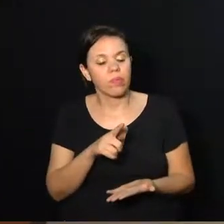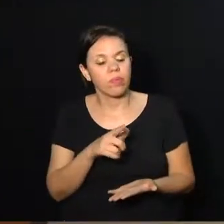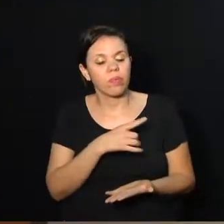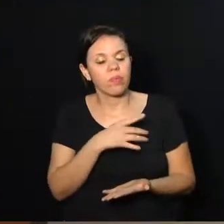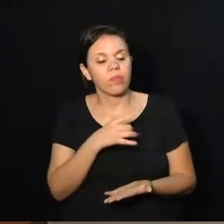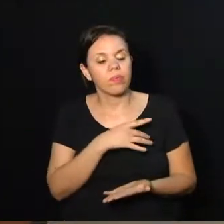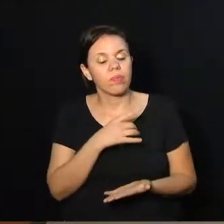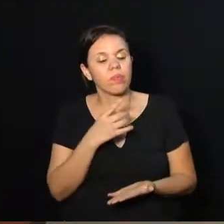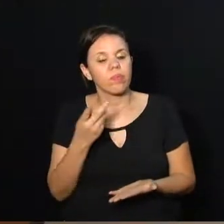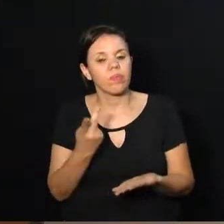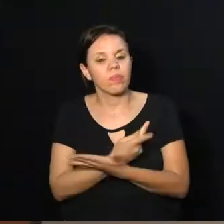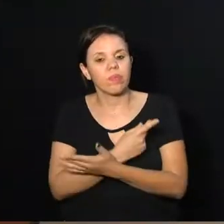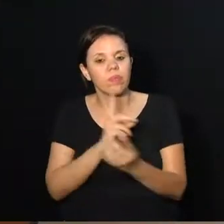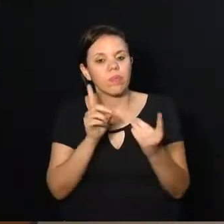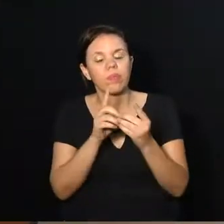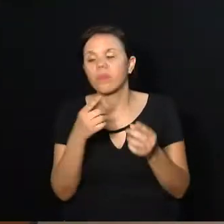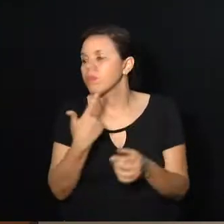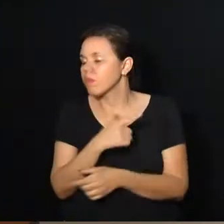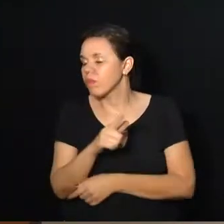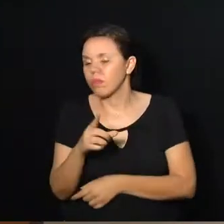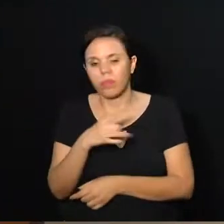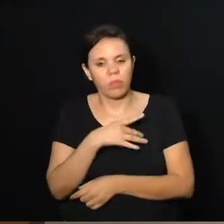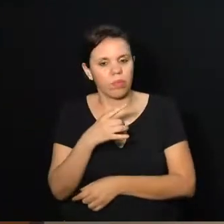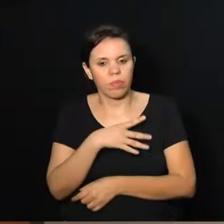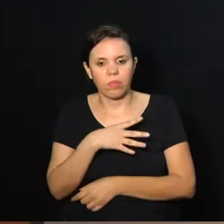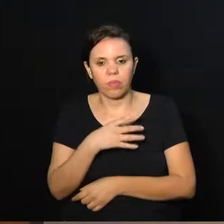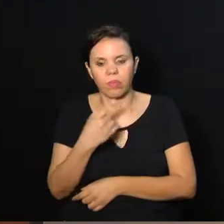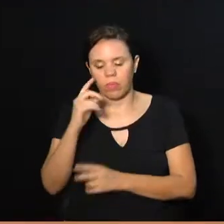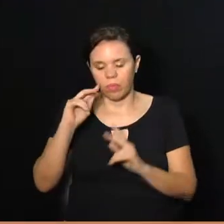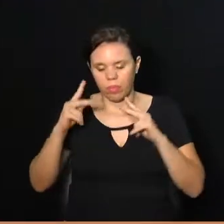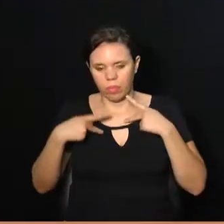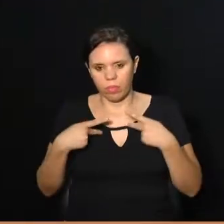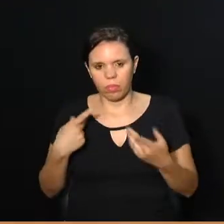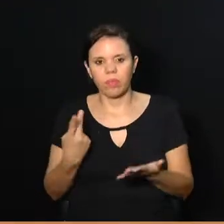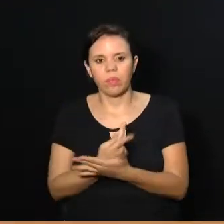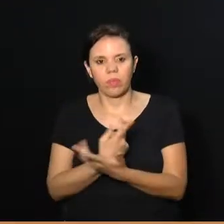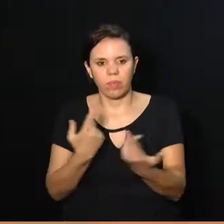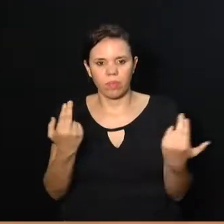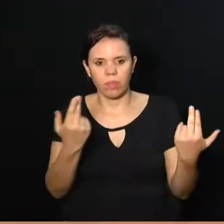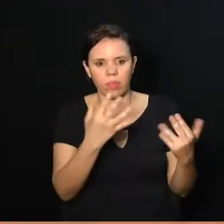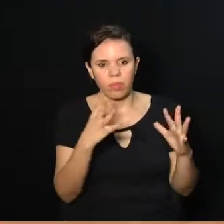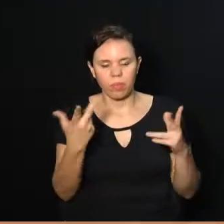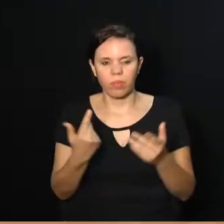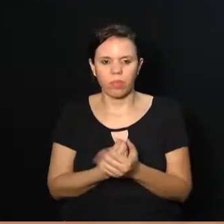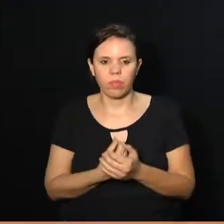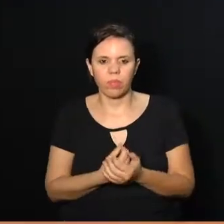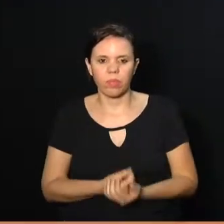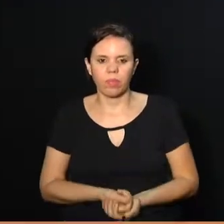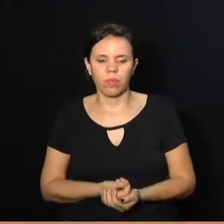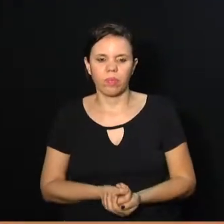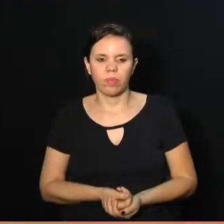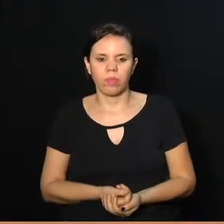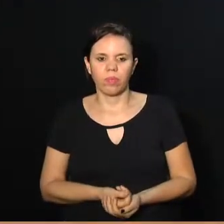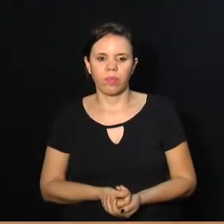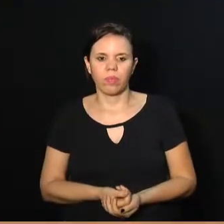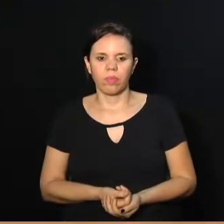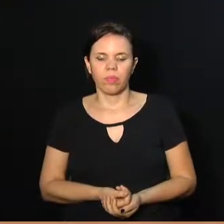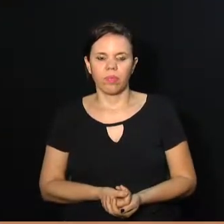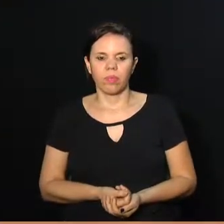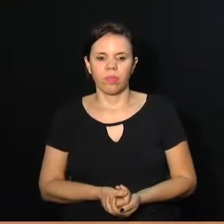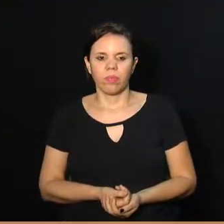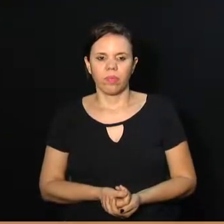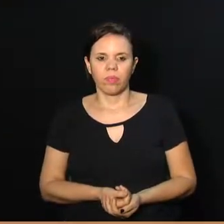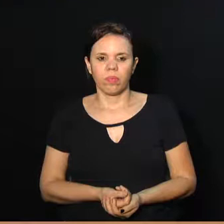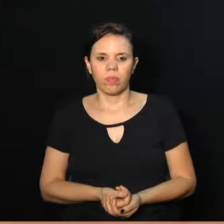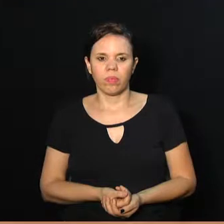atendimento? Eu falo não, sabe por que eu não tenho medo de errar? Uma, que eu sou humana, né? Errar, todo mundo está suscetível a errar. Onde tem ser humano tem erro. E outra